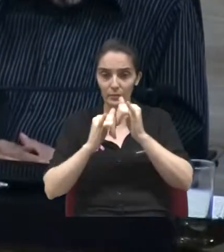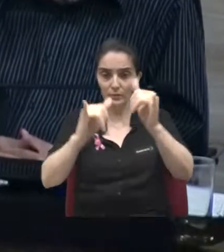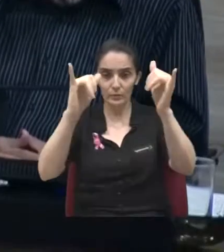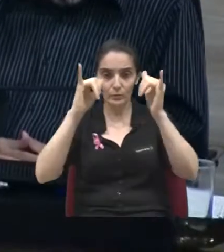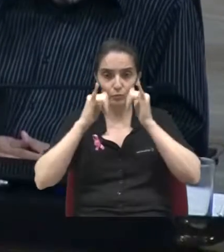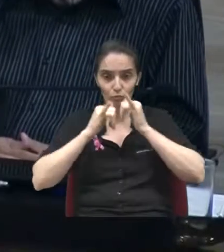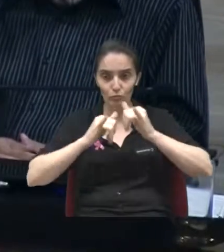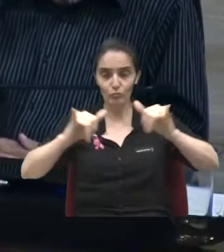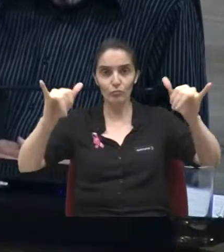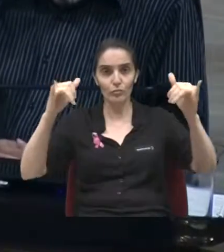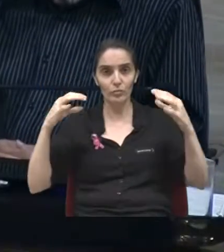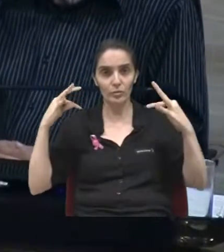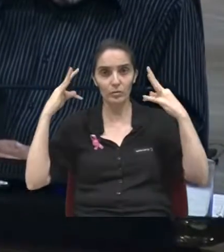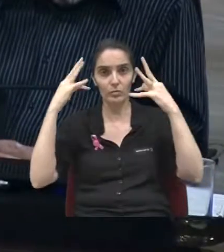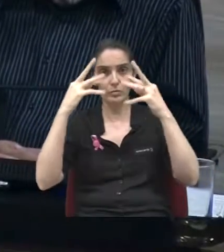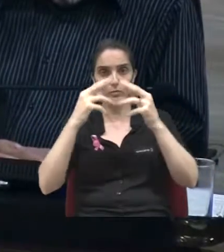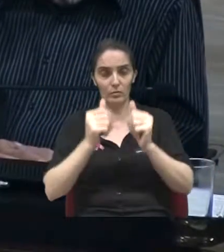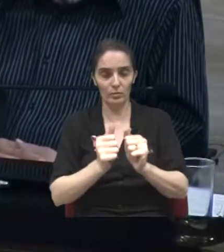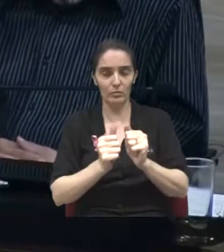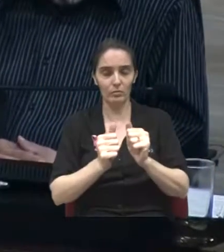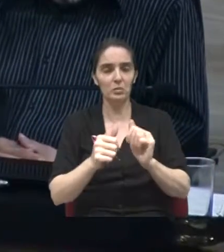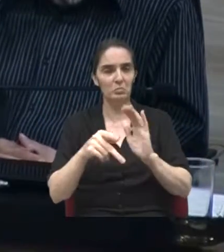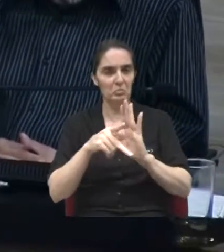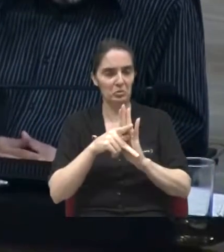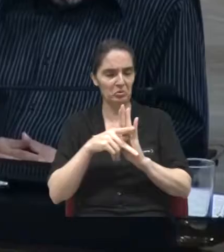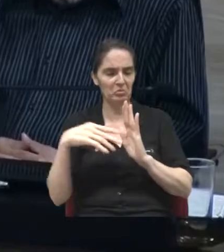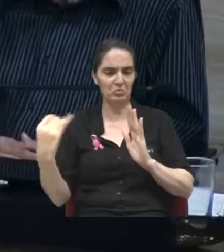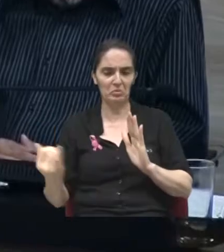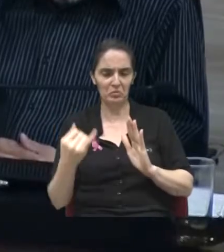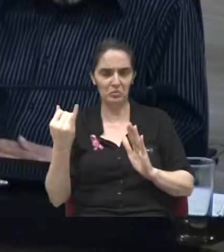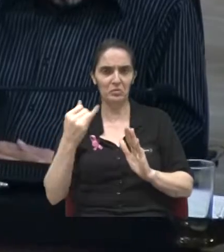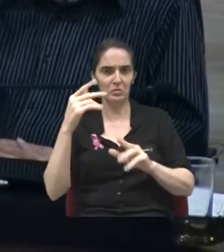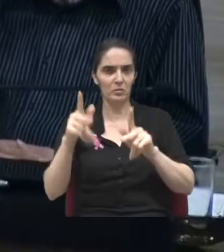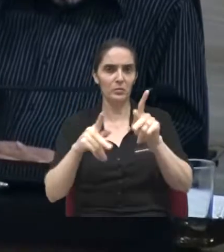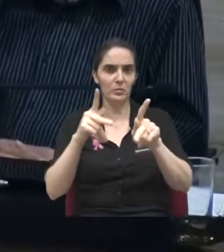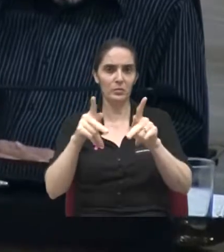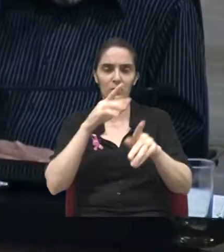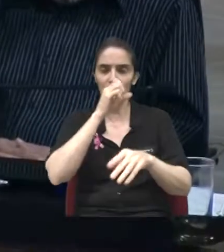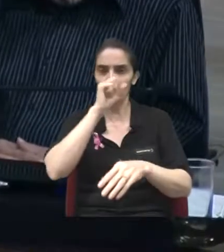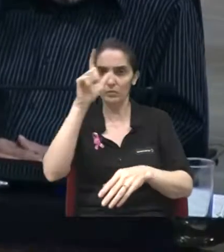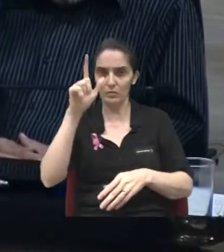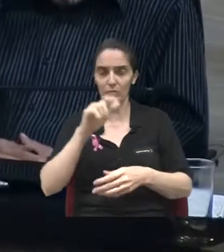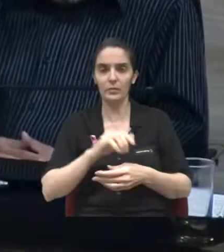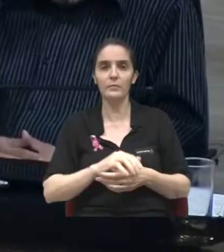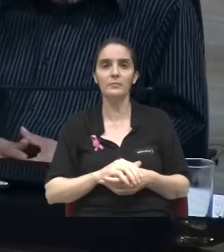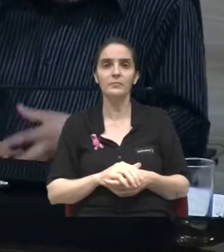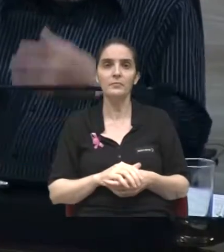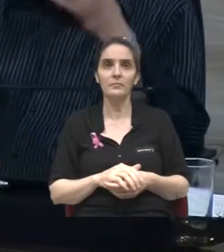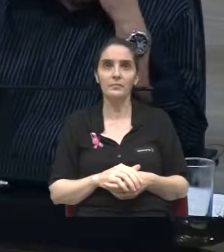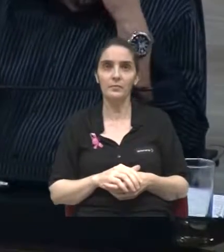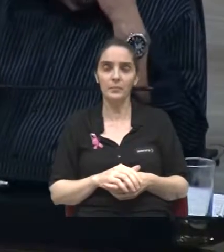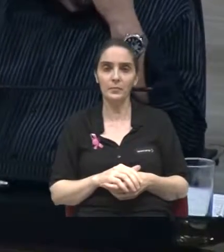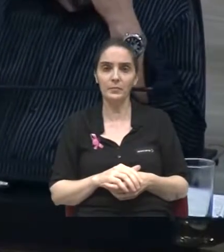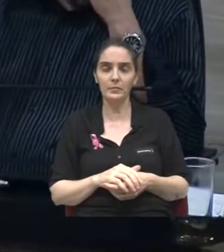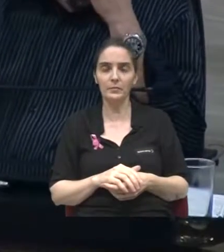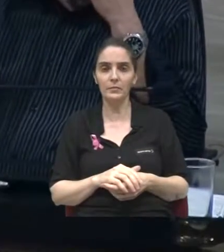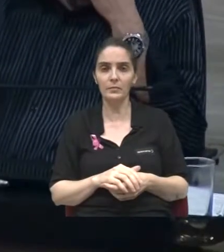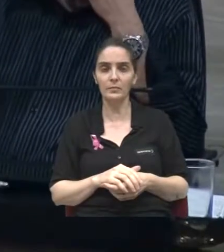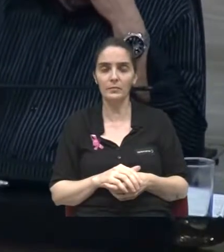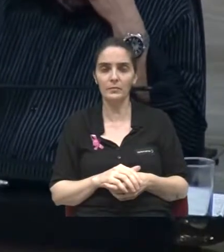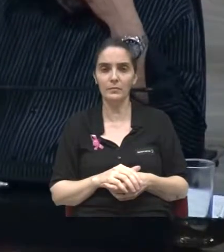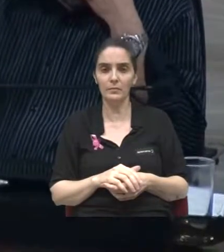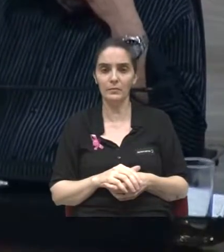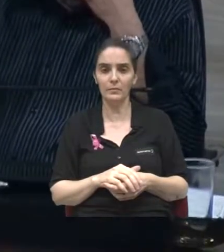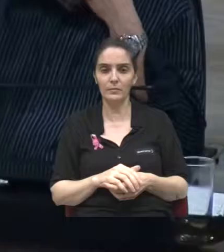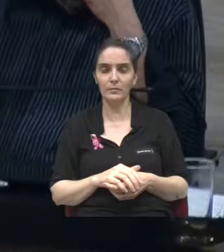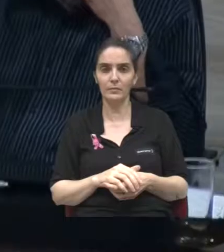mais um projeto importante para a população de Limeira, para que isso não possa, ou pelo menos